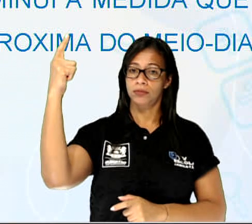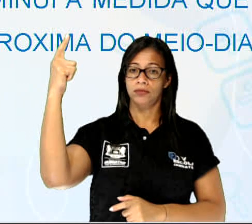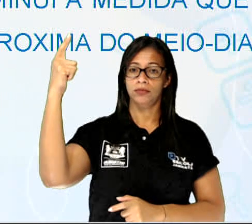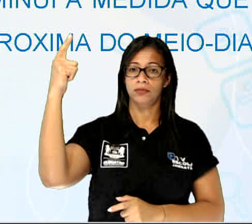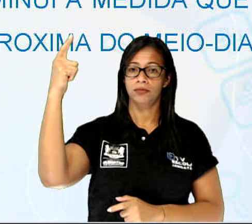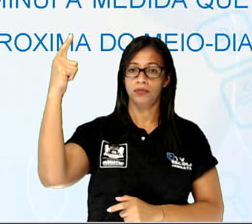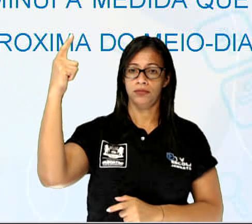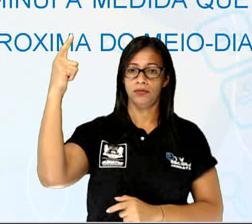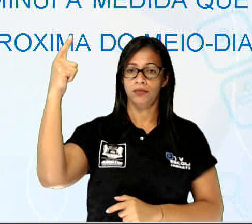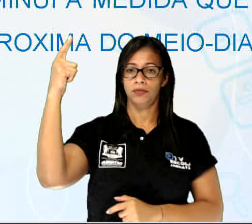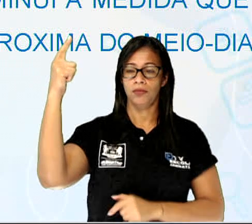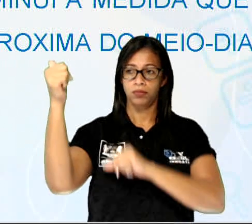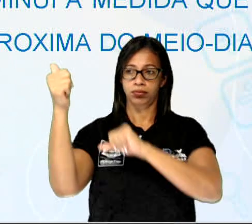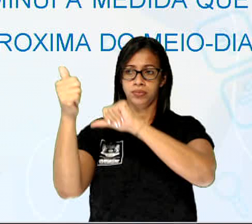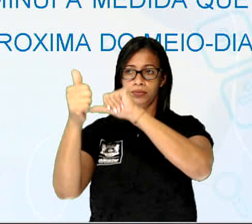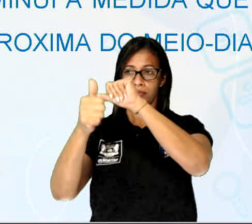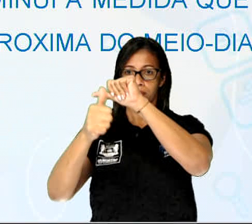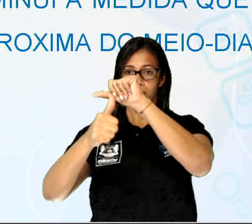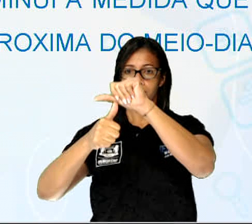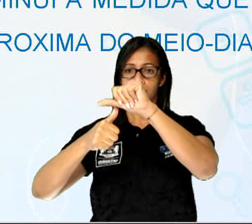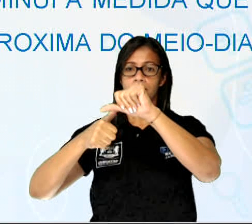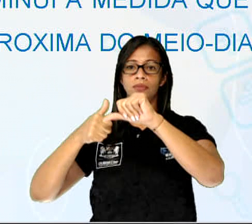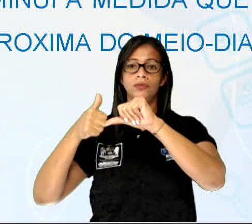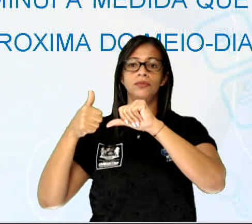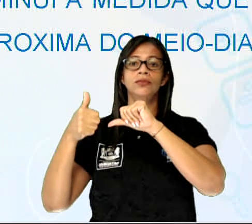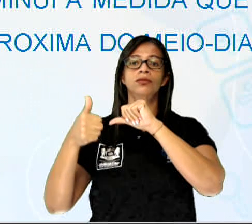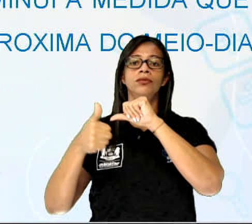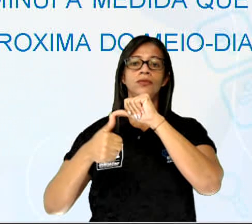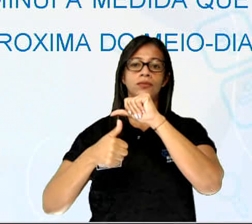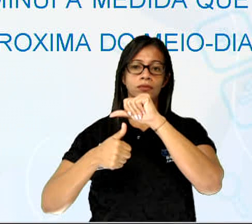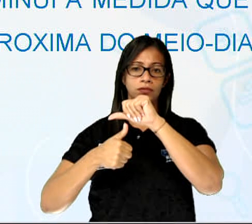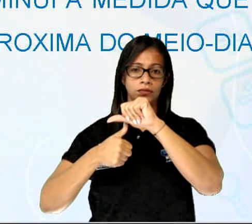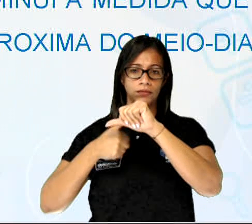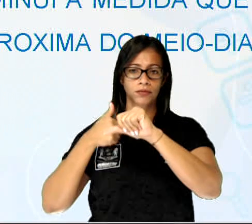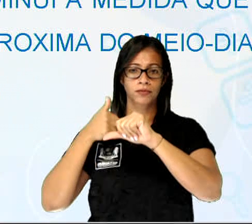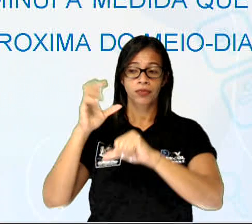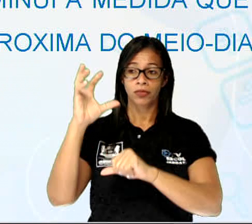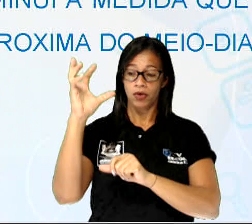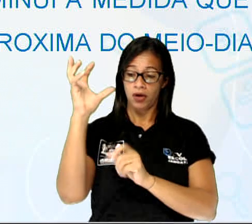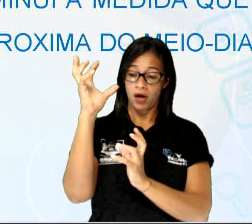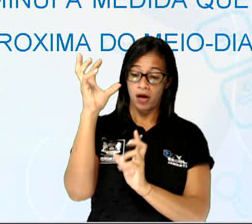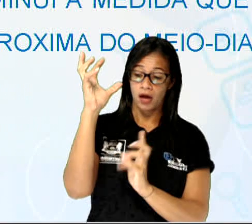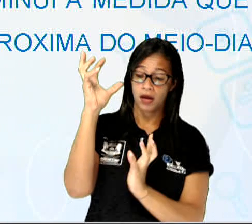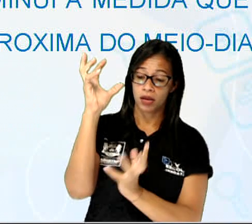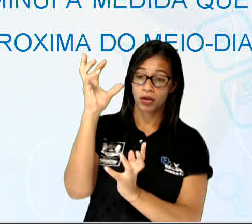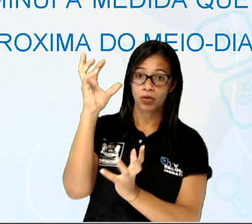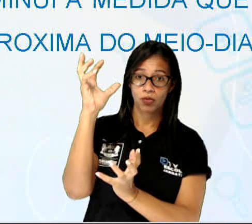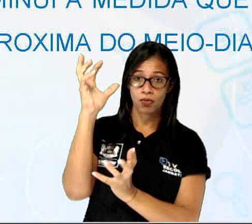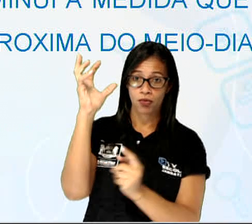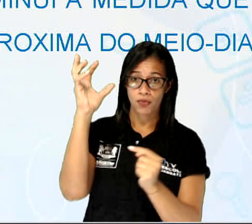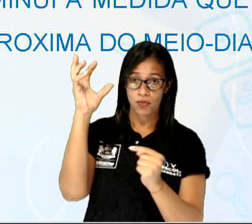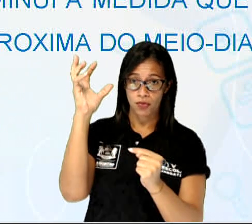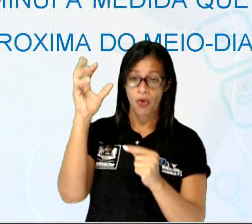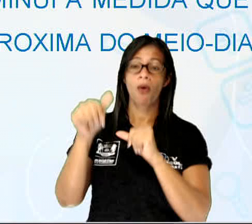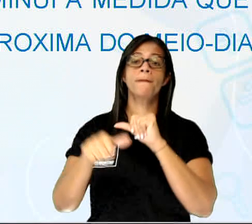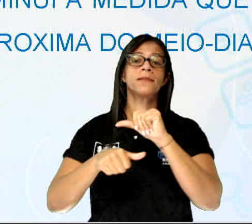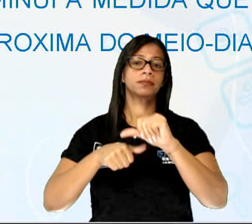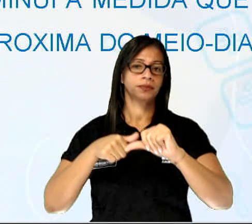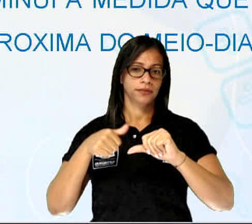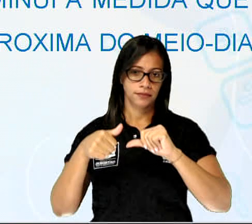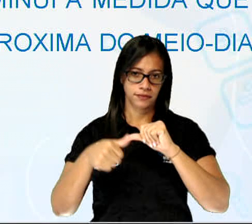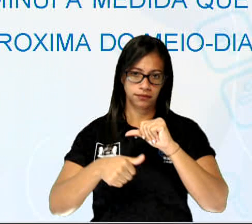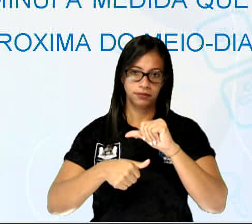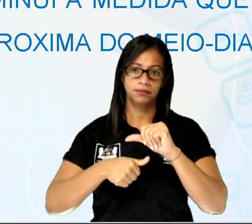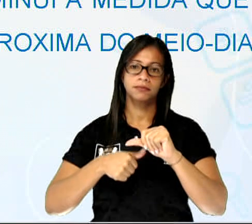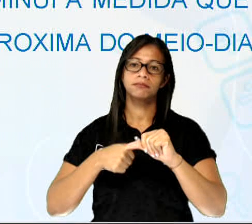a sombra da árvore muda também. É comprida, né?